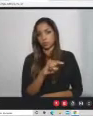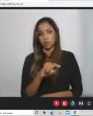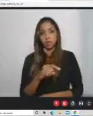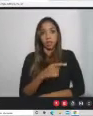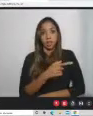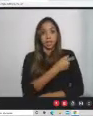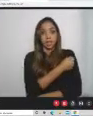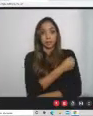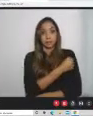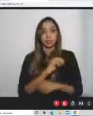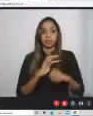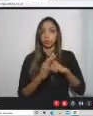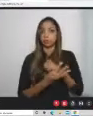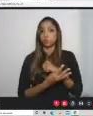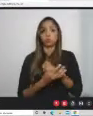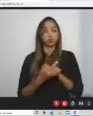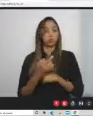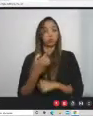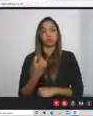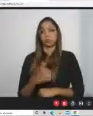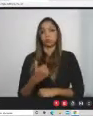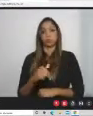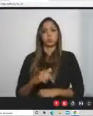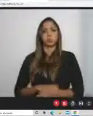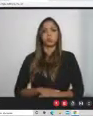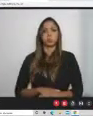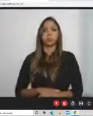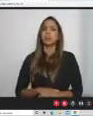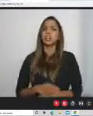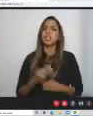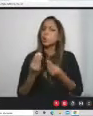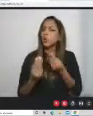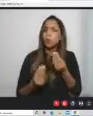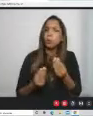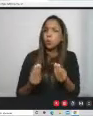Covid. Como assim não faz a vacina da Covid?